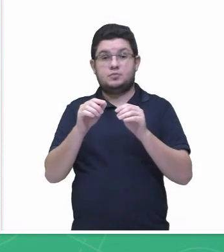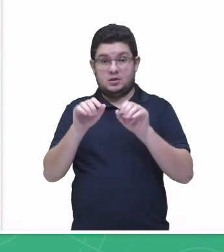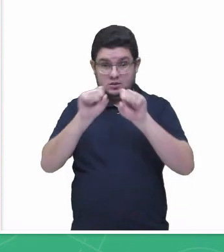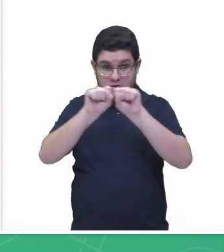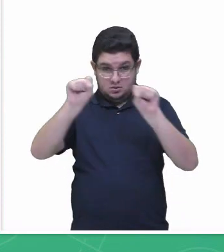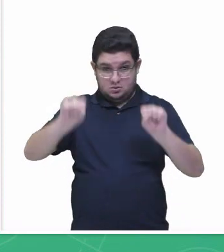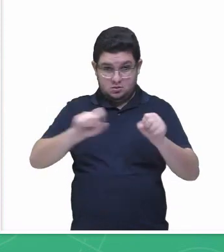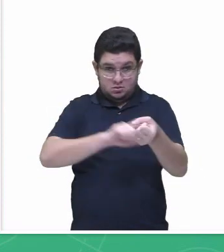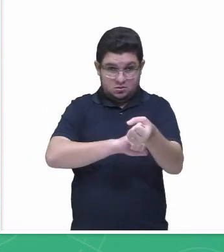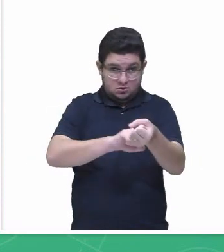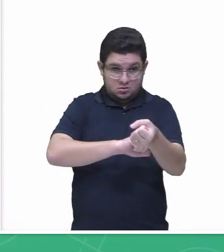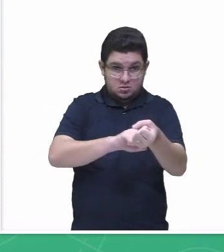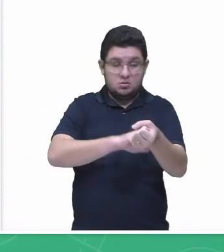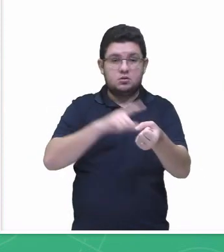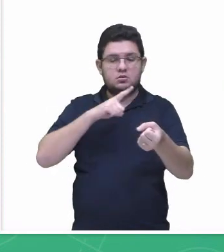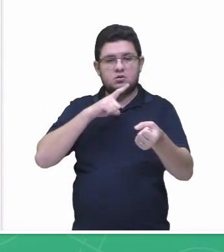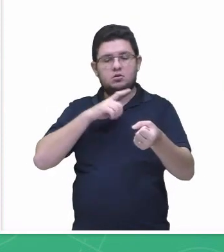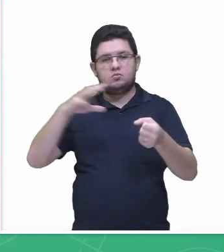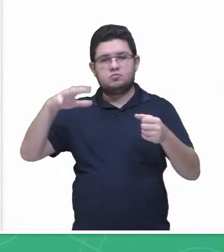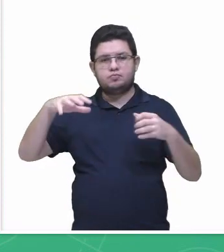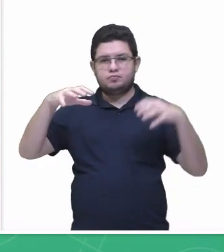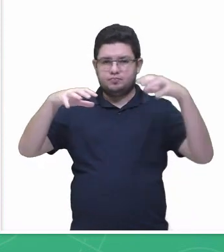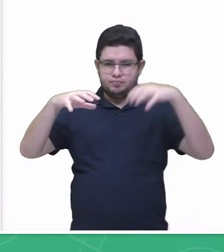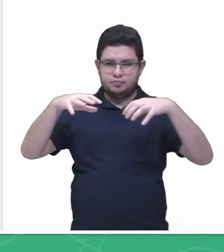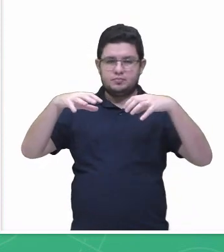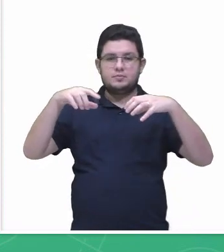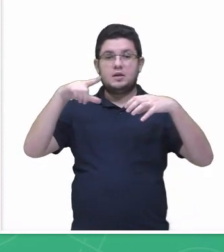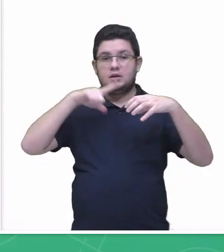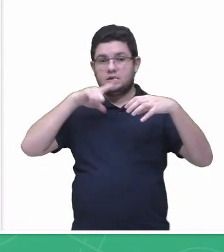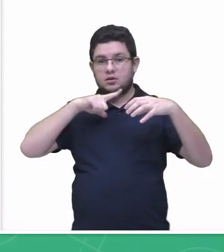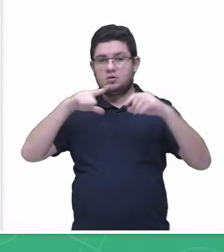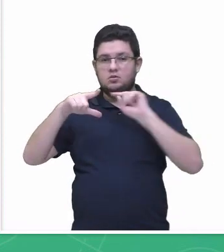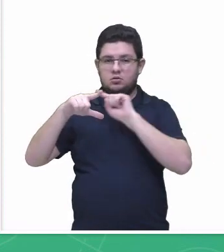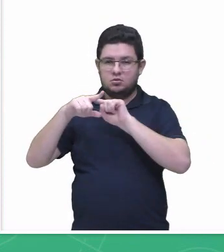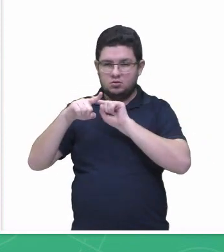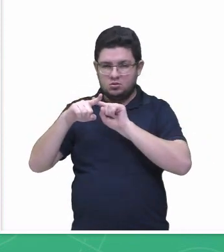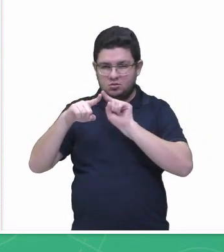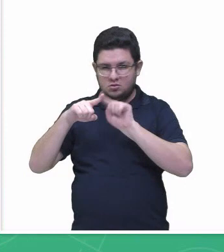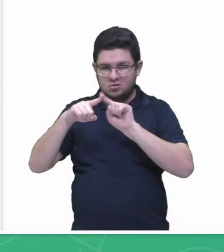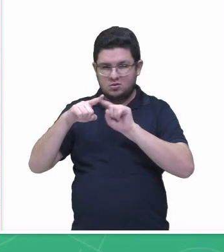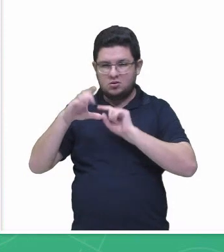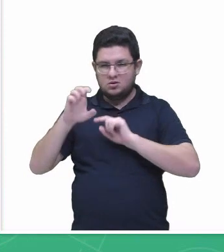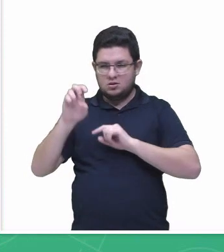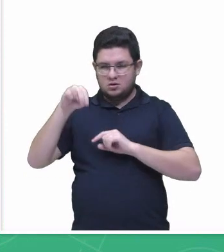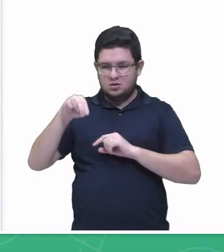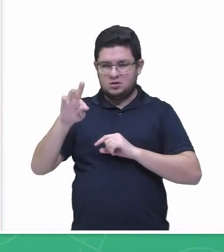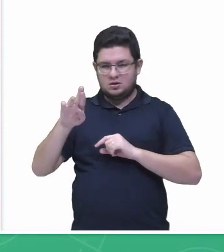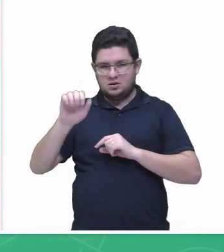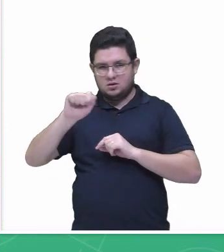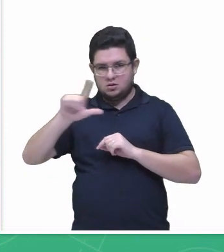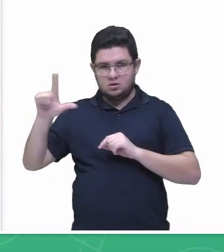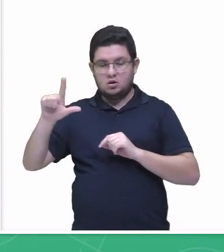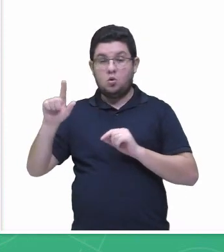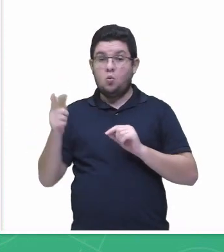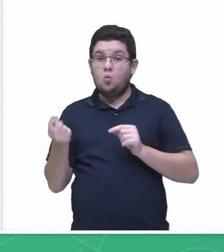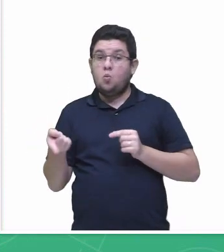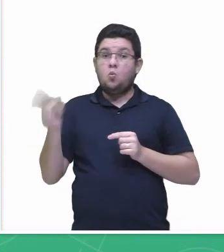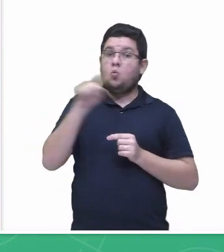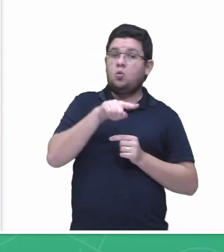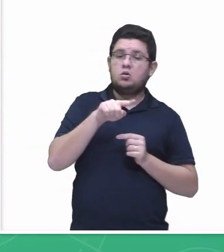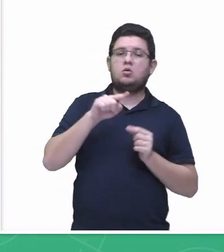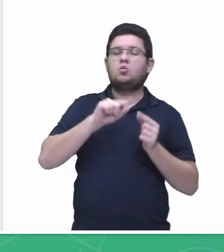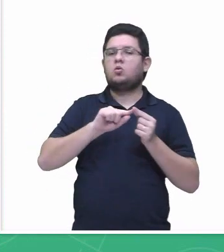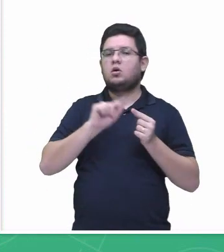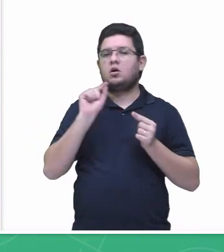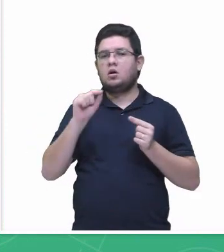O sistema nervoso central e o sistema nervoso periférico. Né? Então, nessa questão, o que a gente quer que vocês entendam? O que